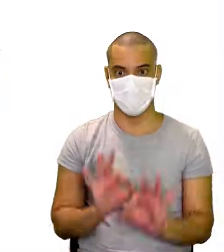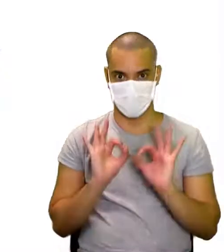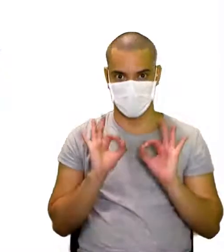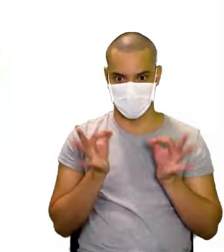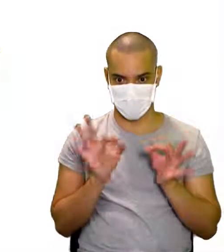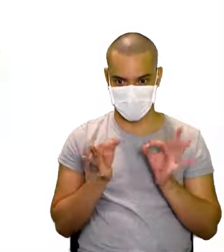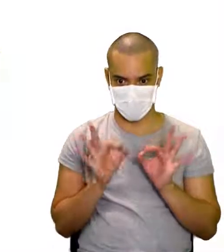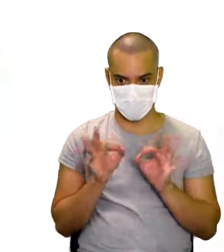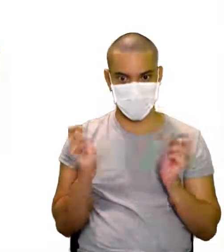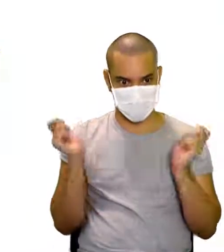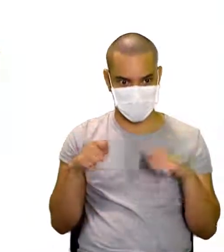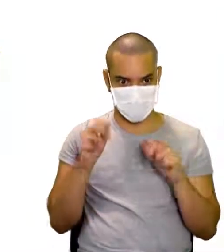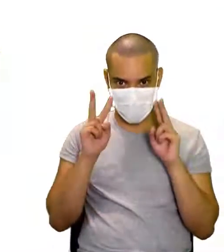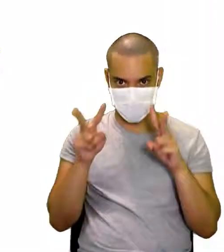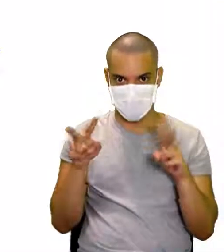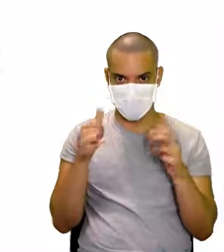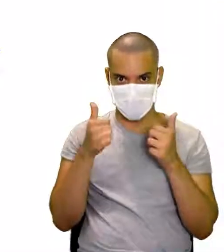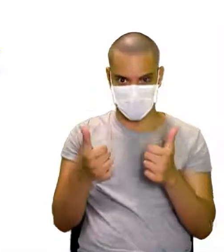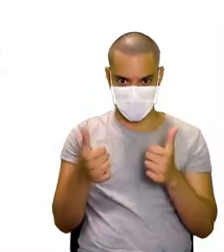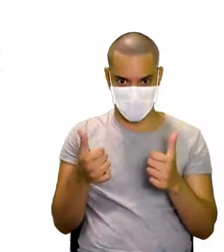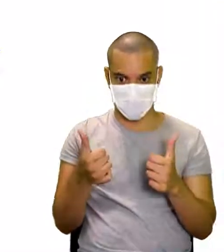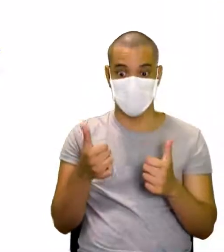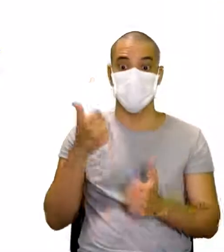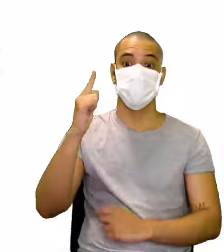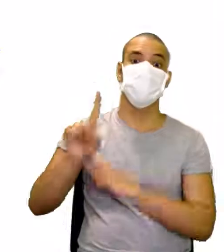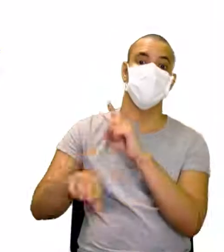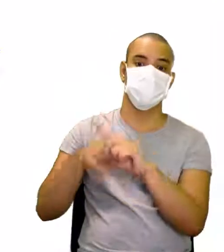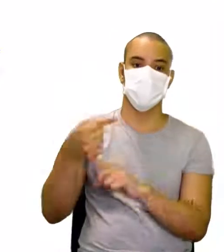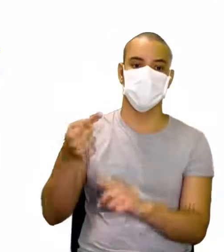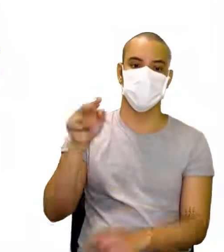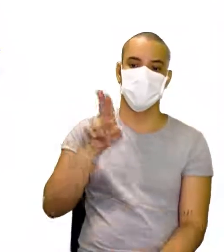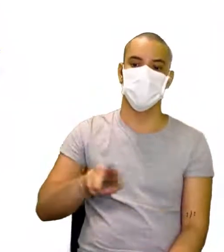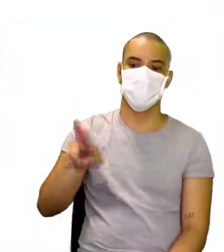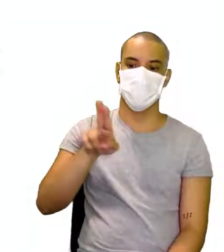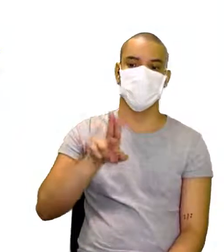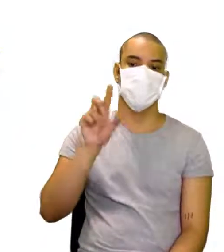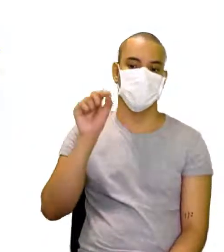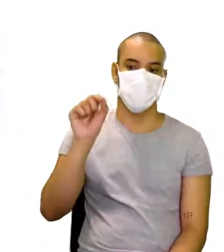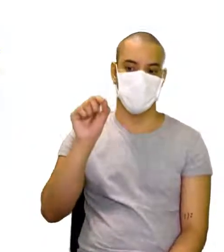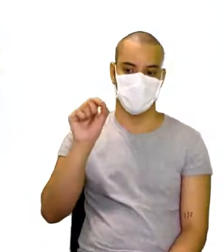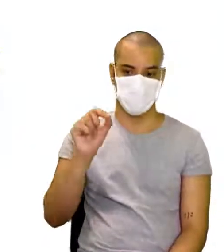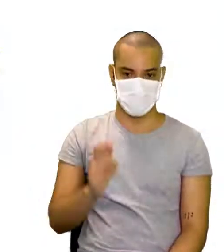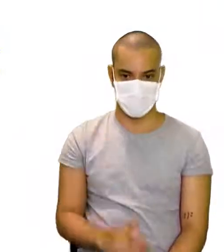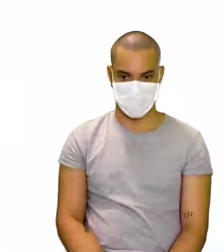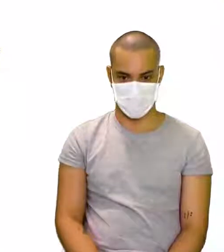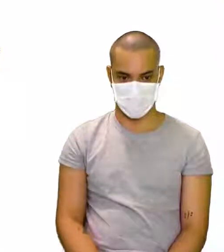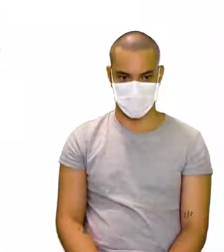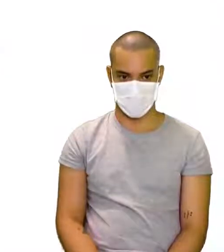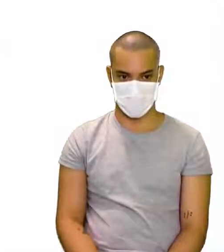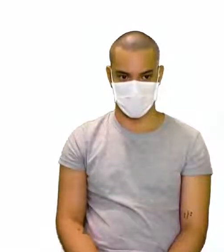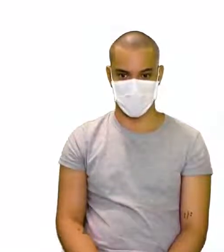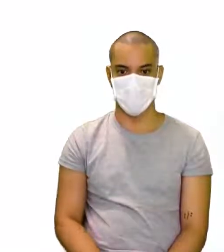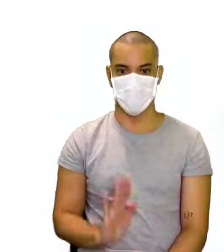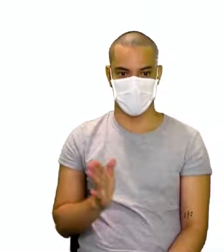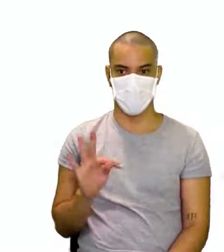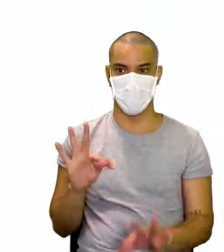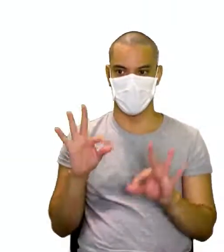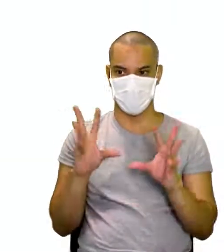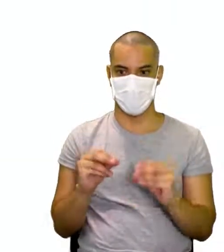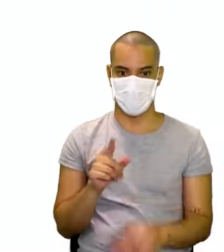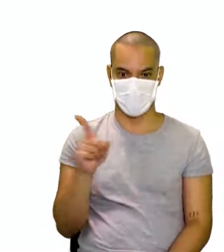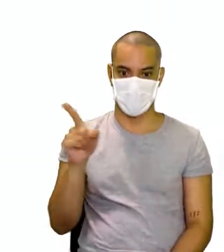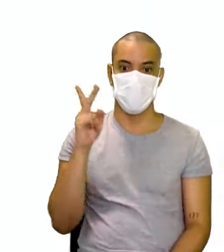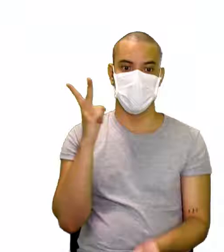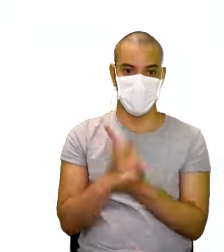Ok? Deu para ver legal, né, pessoal? No próximo, a gente vai usar aqui, deixa eu ver se tem mais algum. Não, foram todos. Vamos